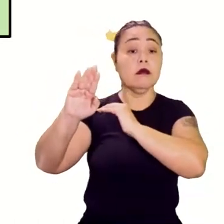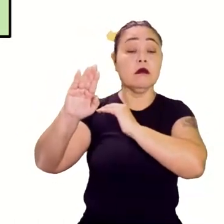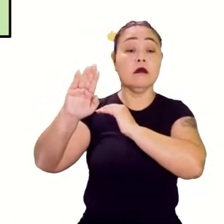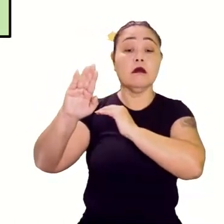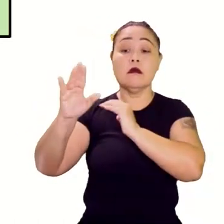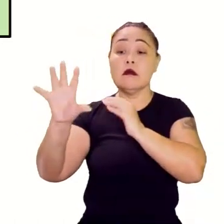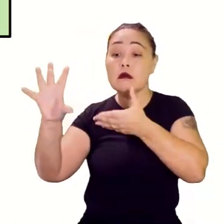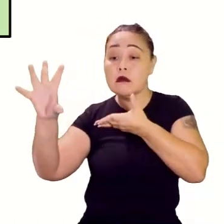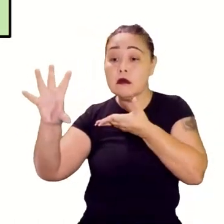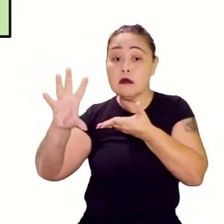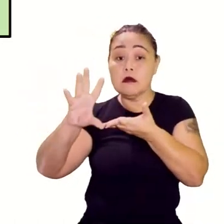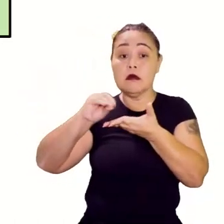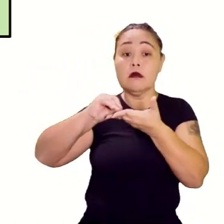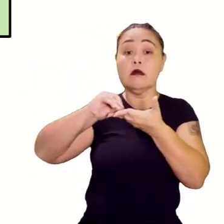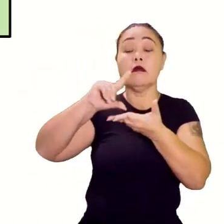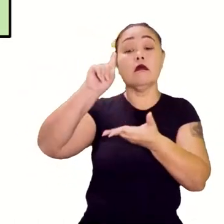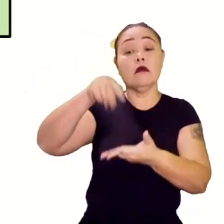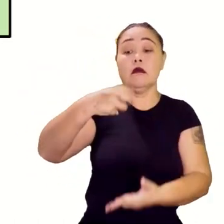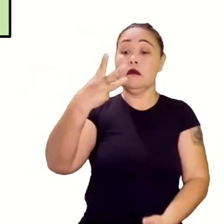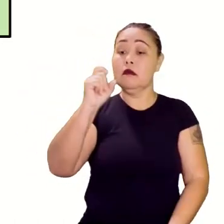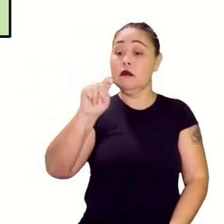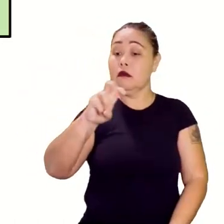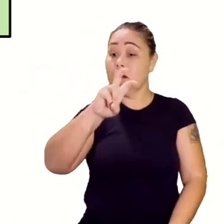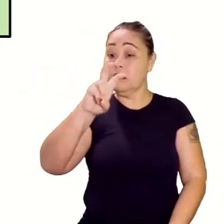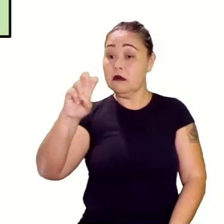aplicação o montante será de